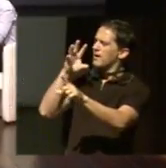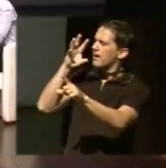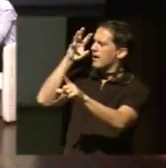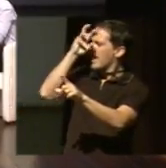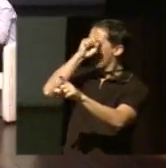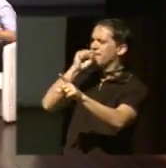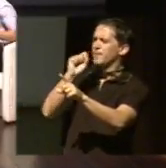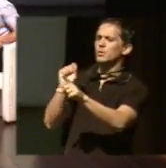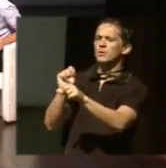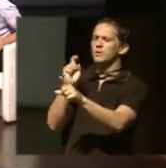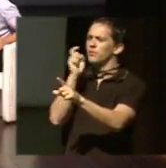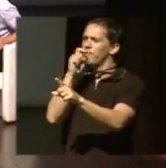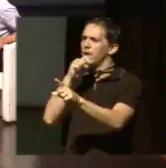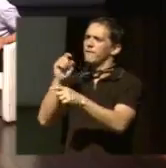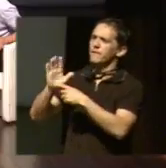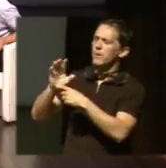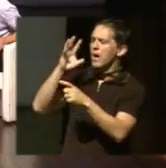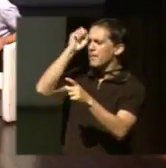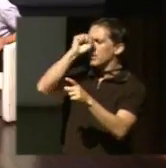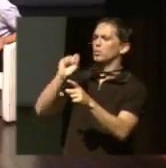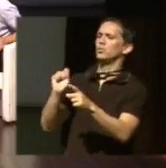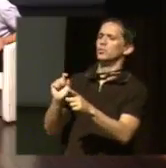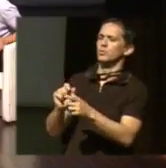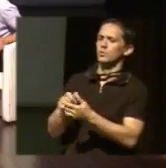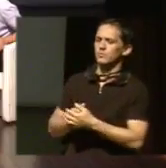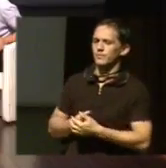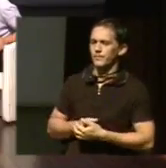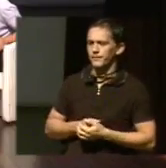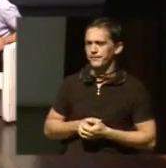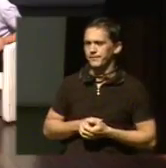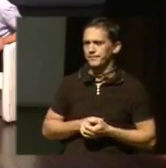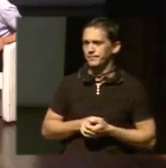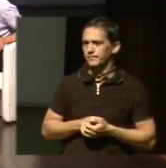essas novelas? Vocês acham que a gente aprende o quê?